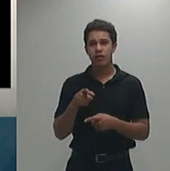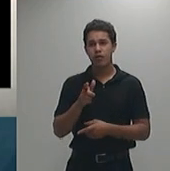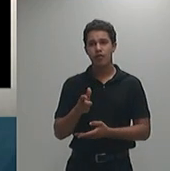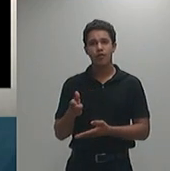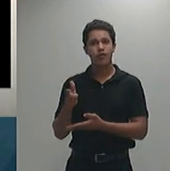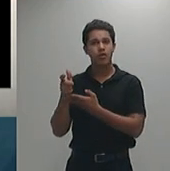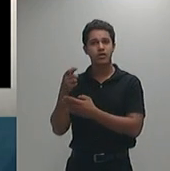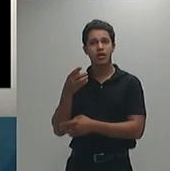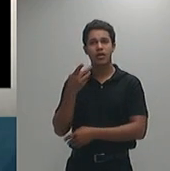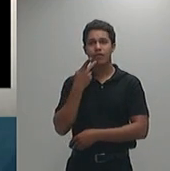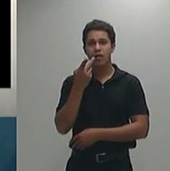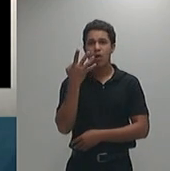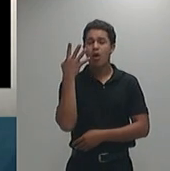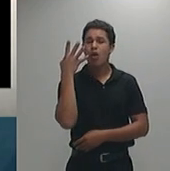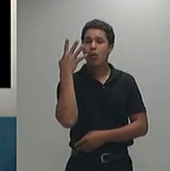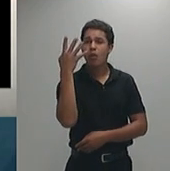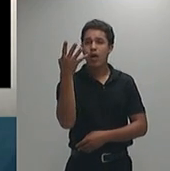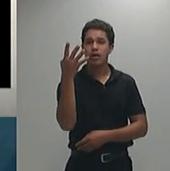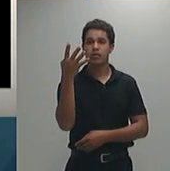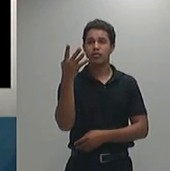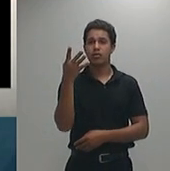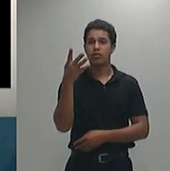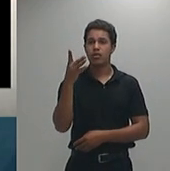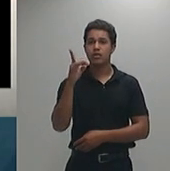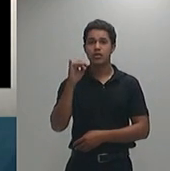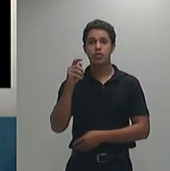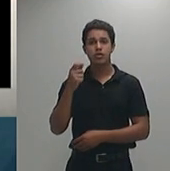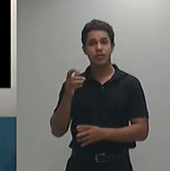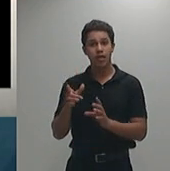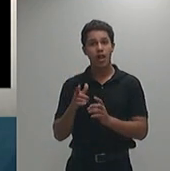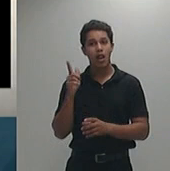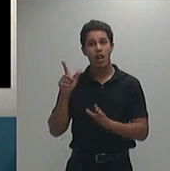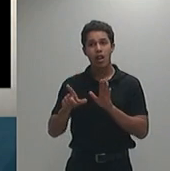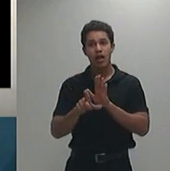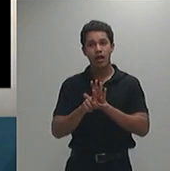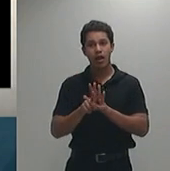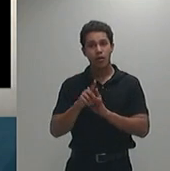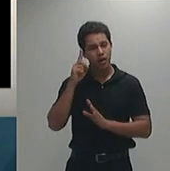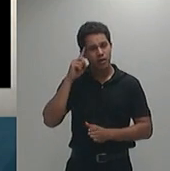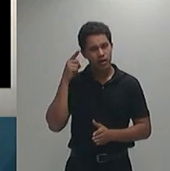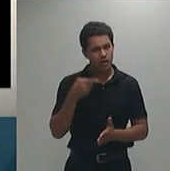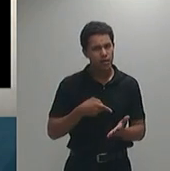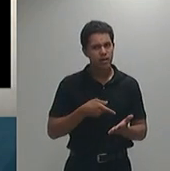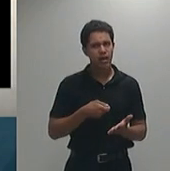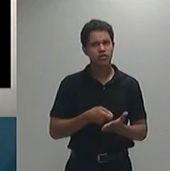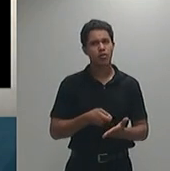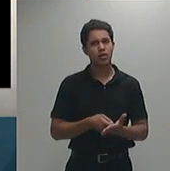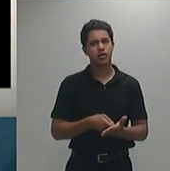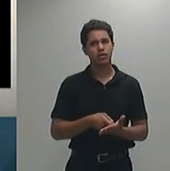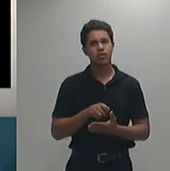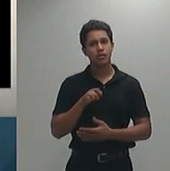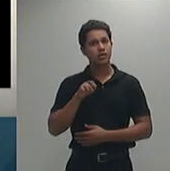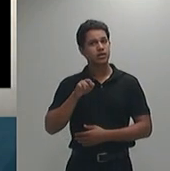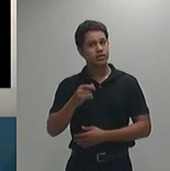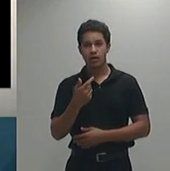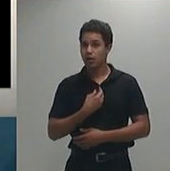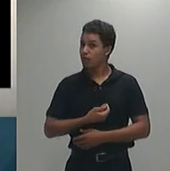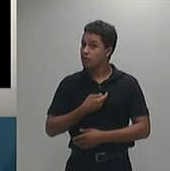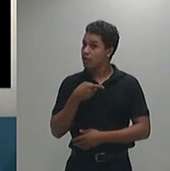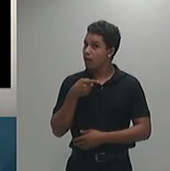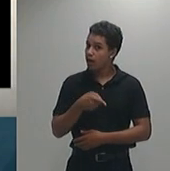dispositivos legais que determinam é sua obrigação e que se não estão na atuária das